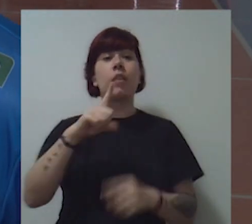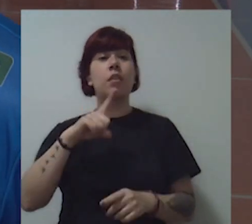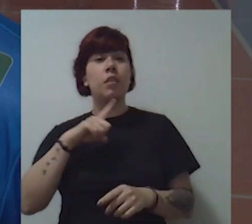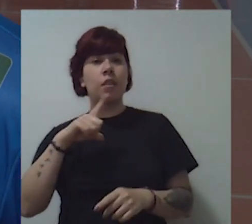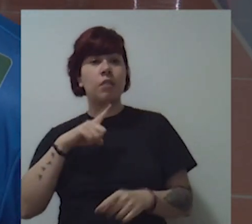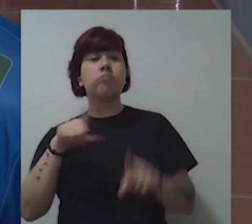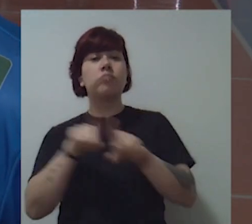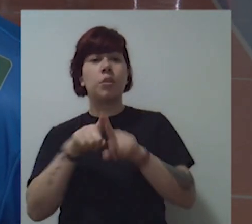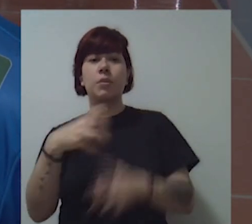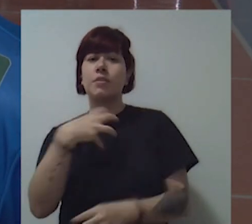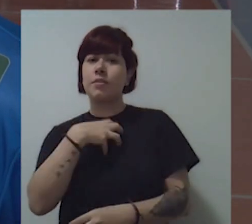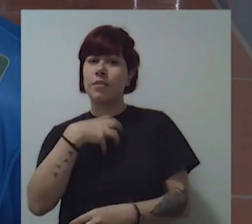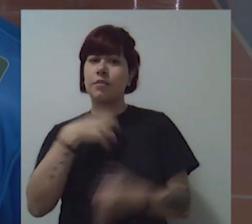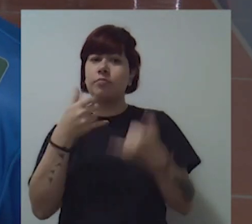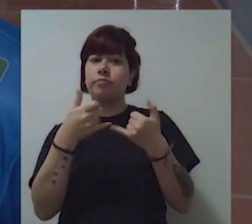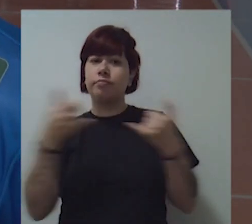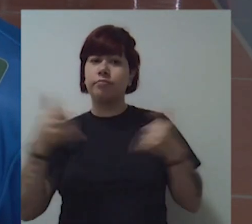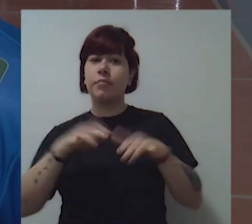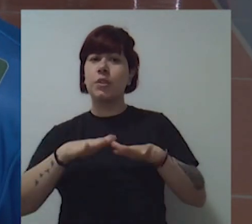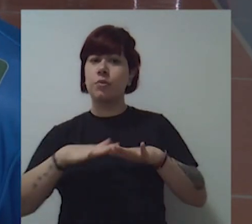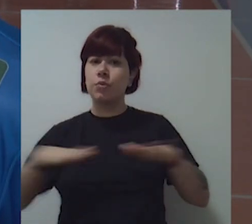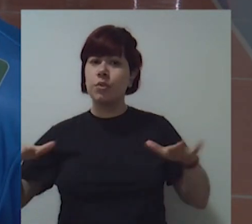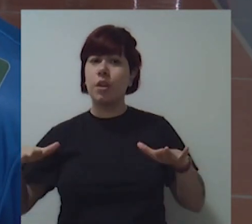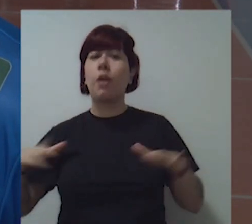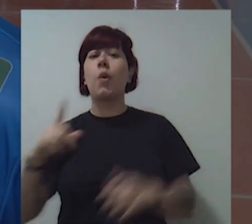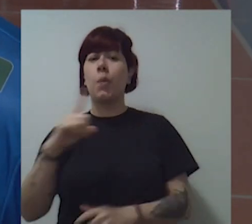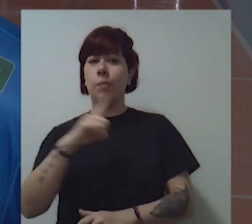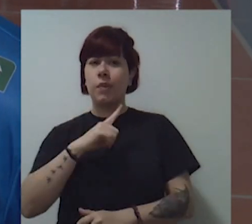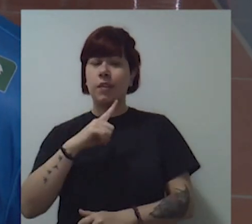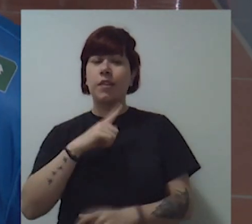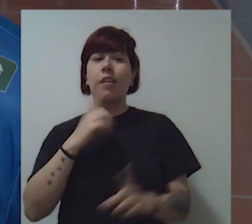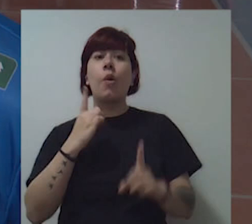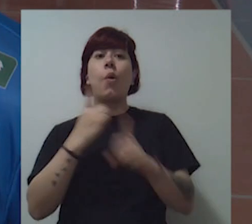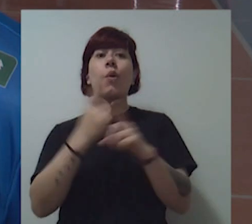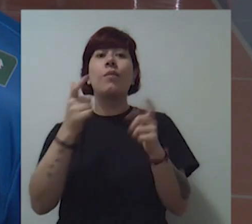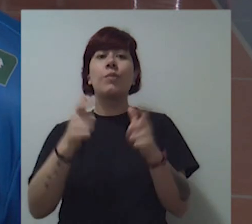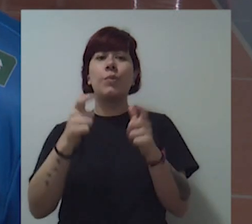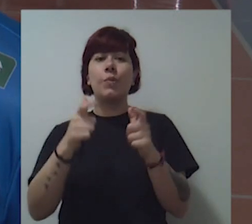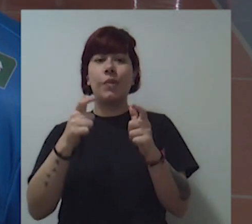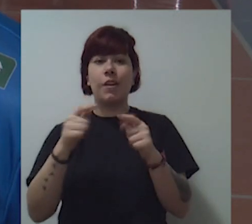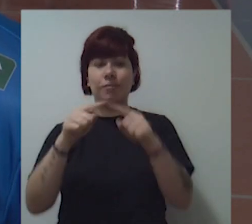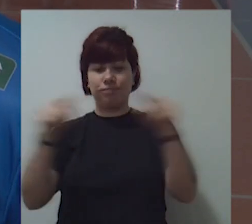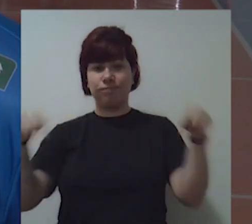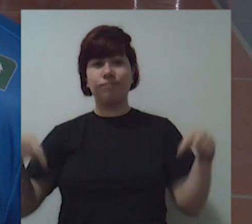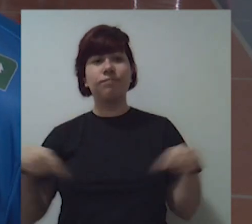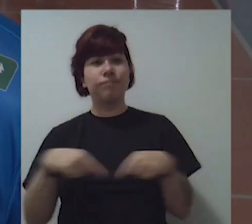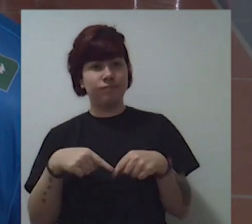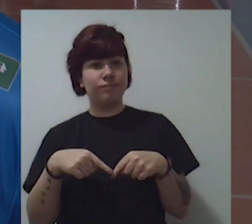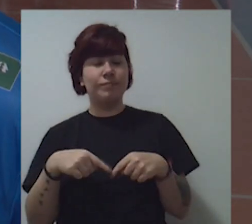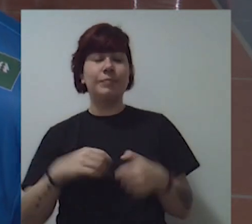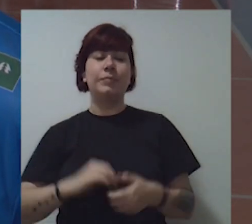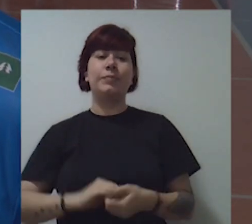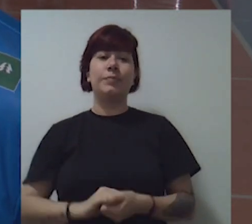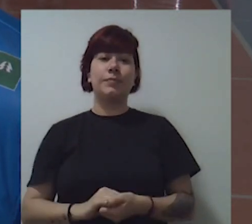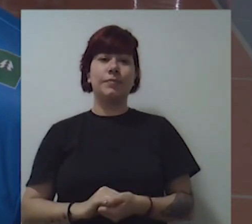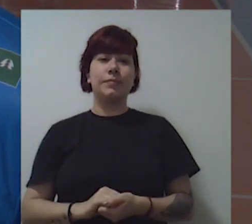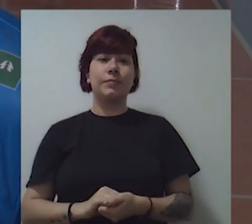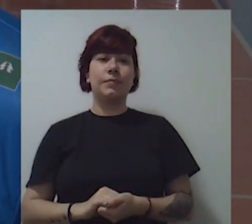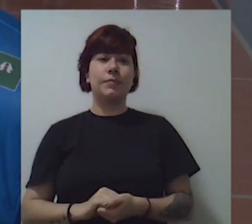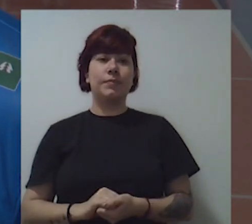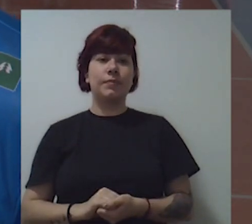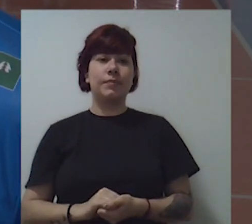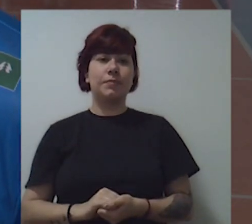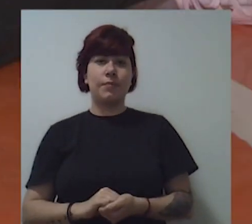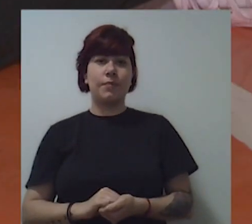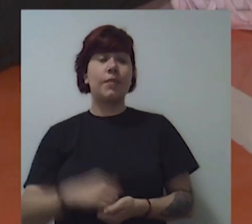vai e sentir as linhas no chão, pra gente poder ter, a gente se achar dentro da quadra, né? A gente poder